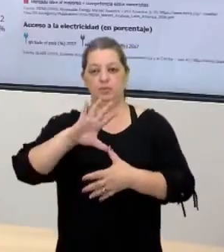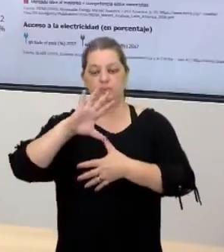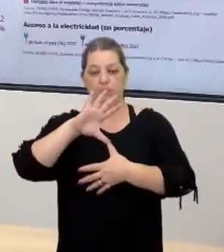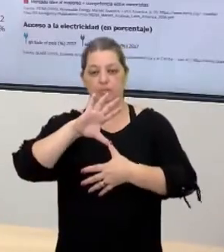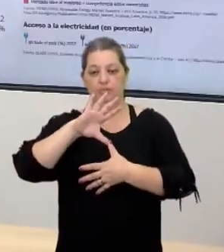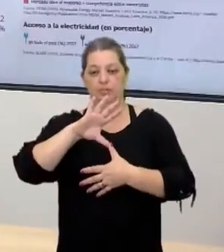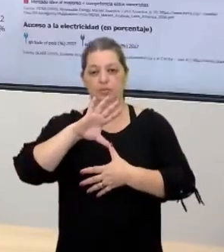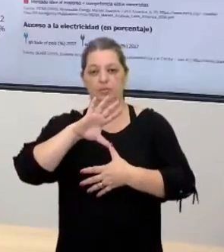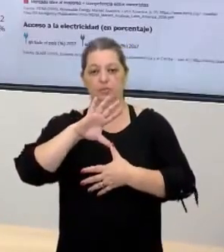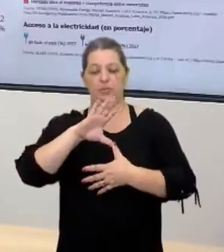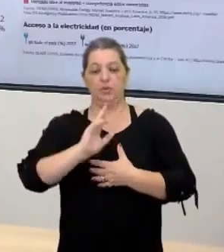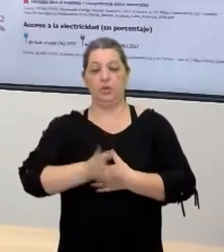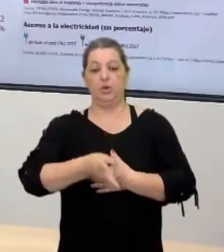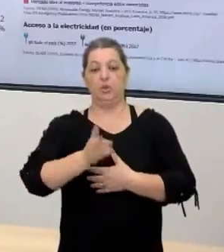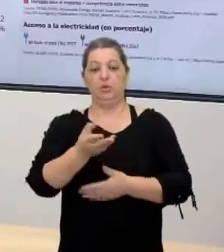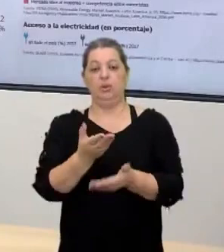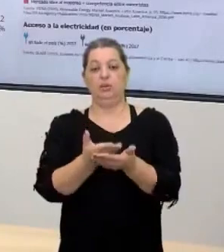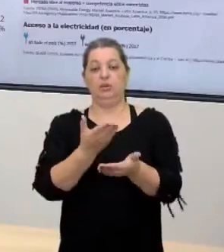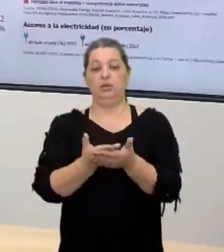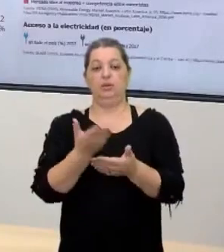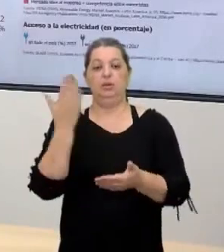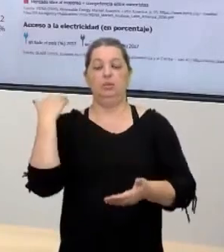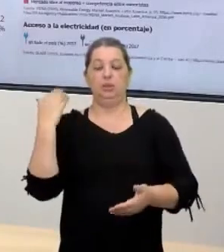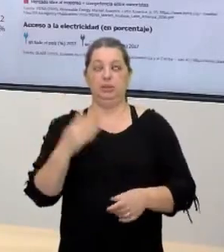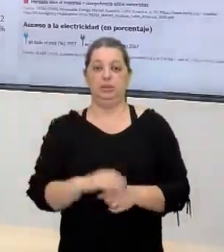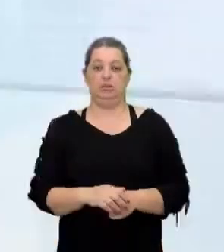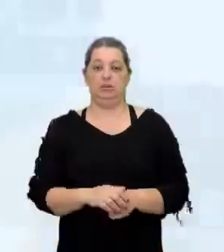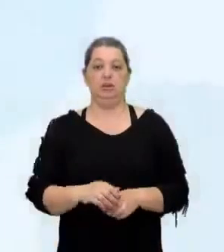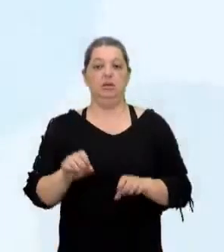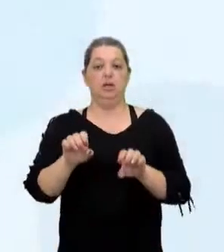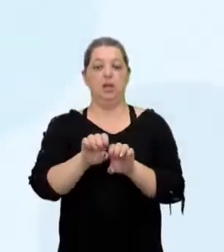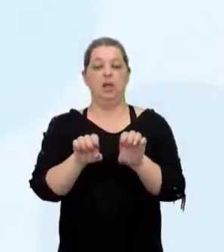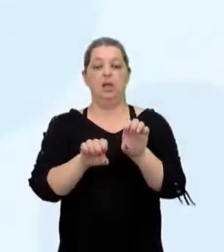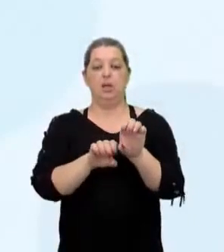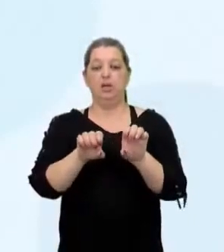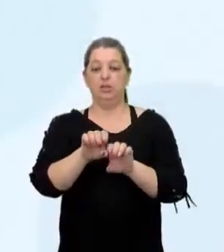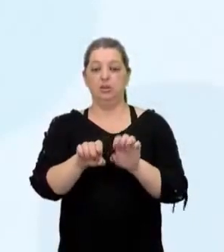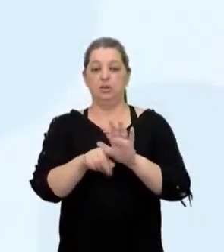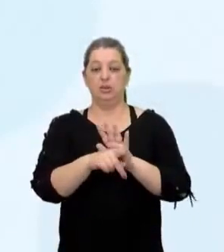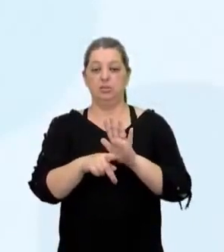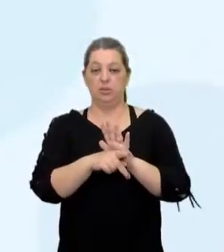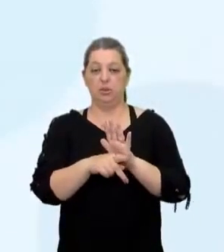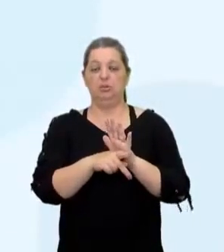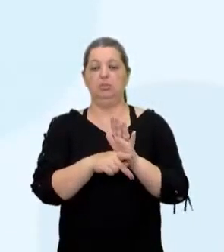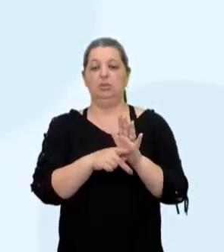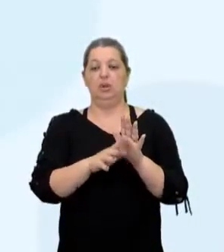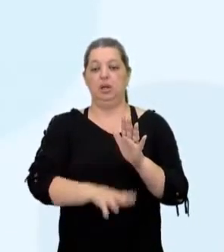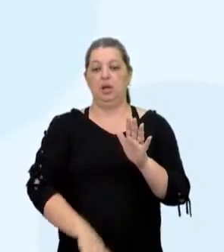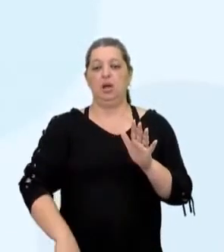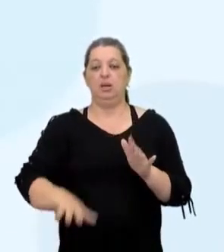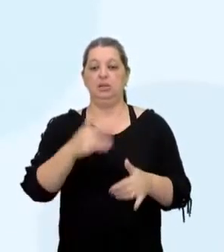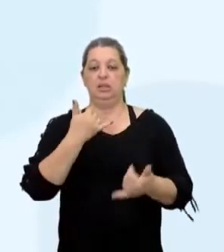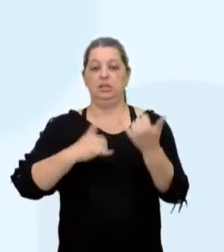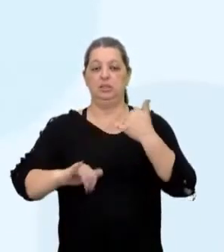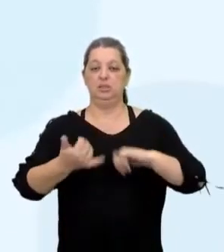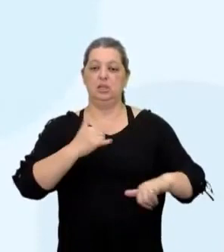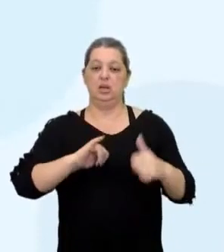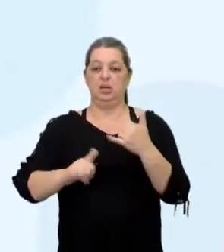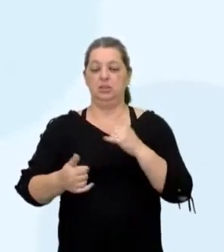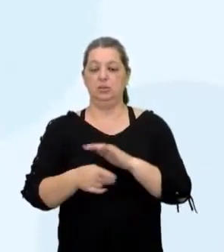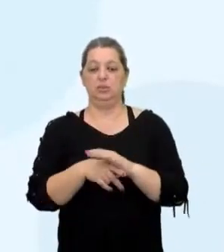continuação à aula da semana passada, que fala aí sobre estruturas do mercado de eletricidade, acesso